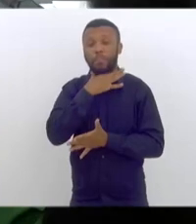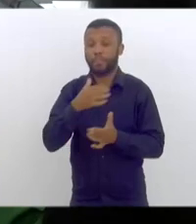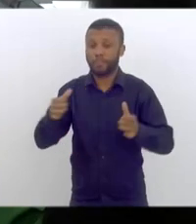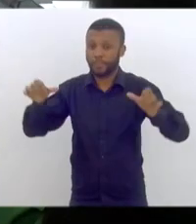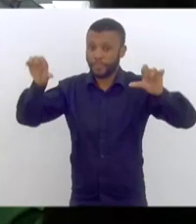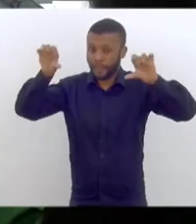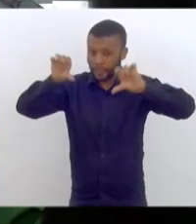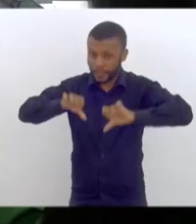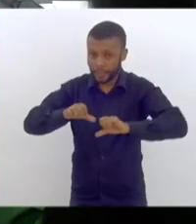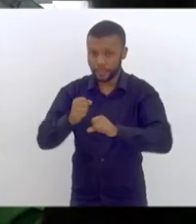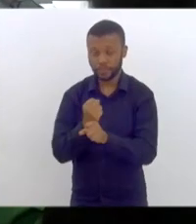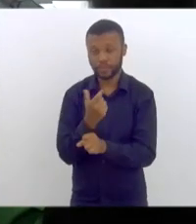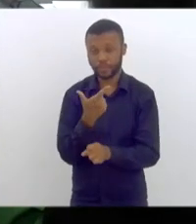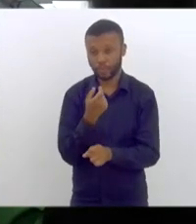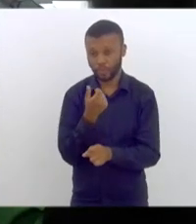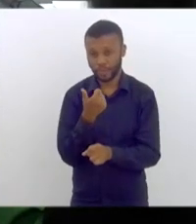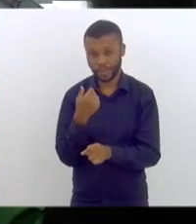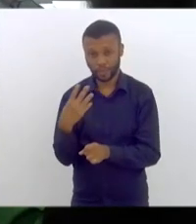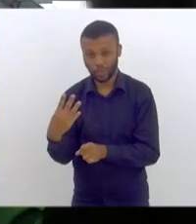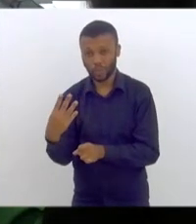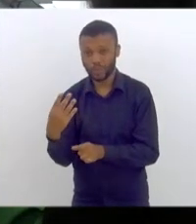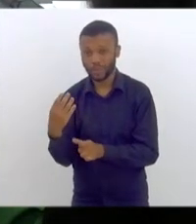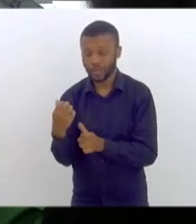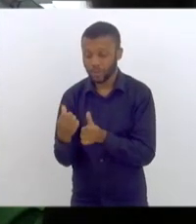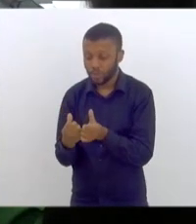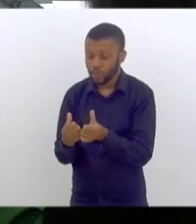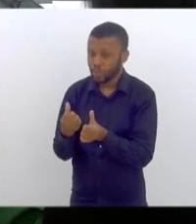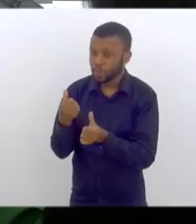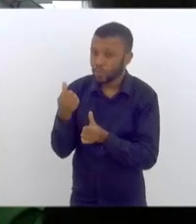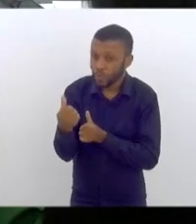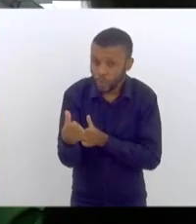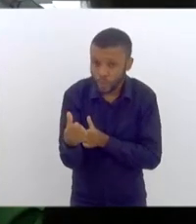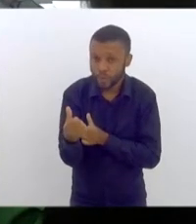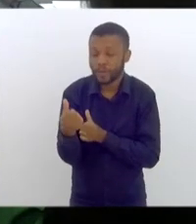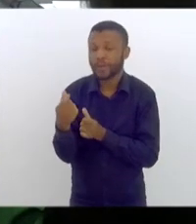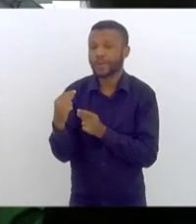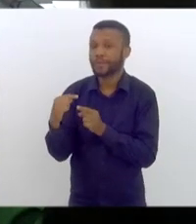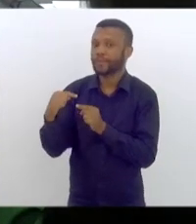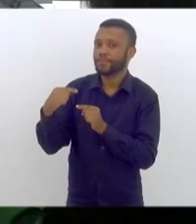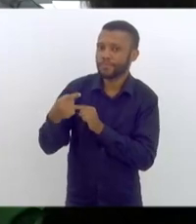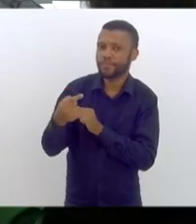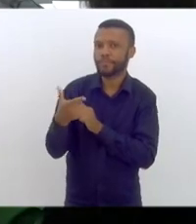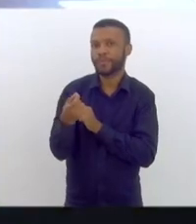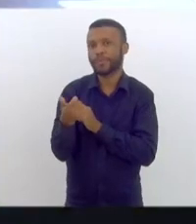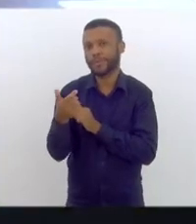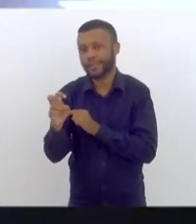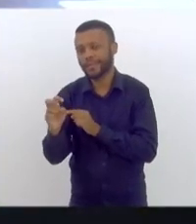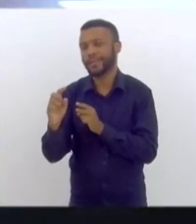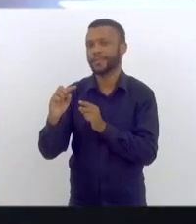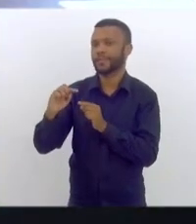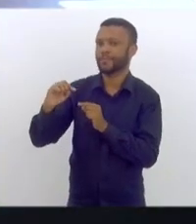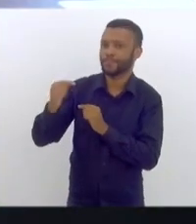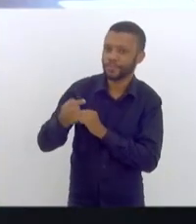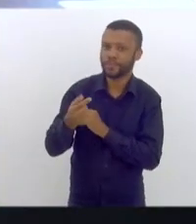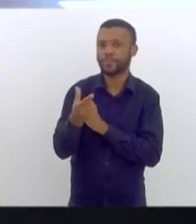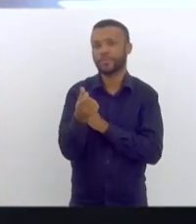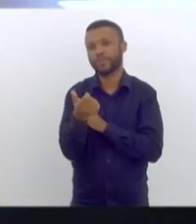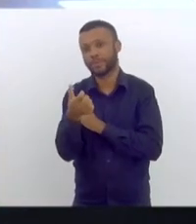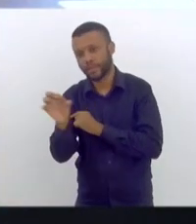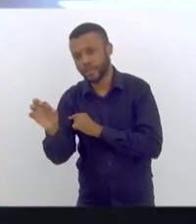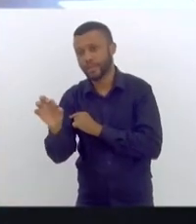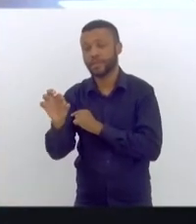semestre de 14 que se assentou em 15 por aí adiante que levou o estado a ficar inadimplente comunhão